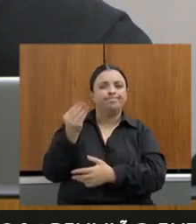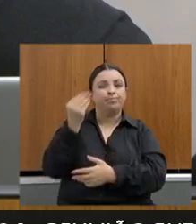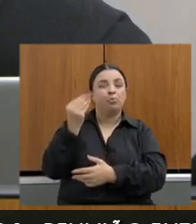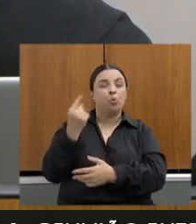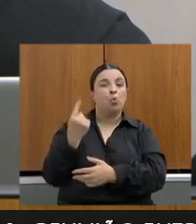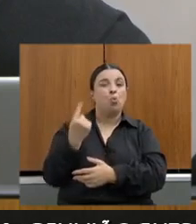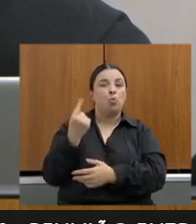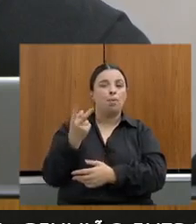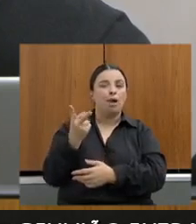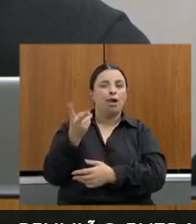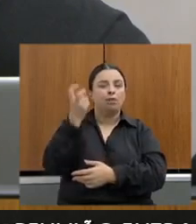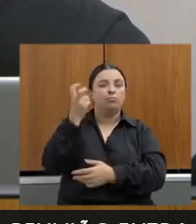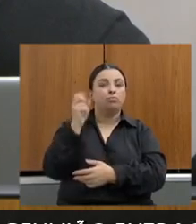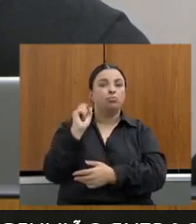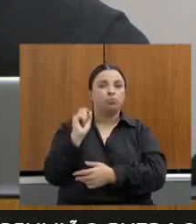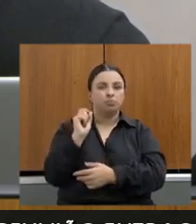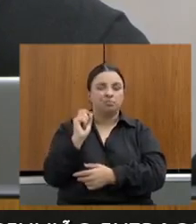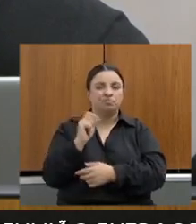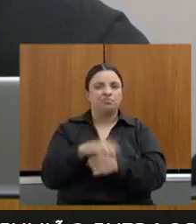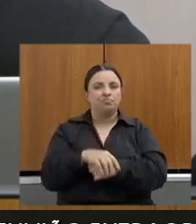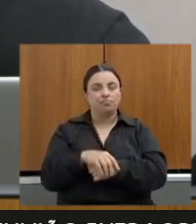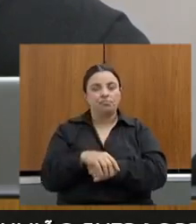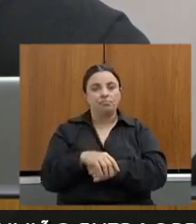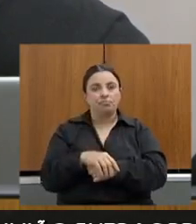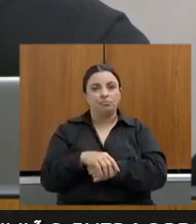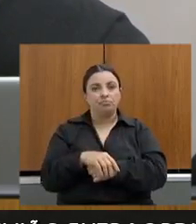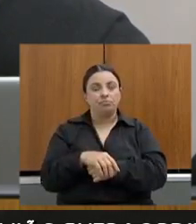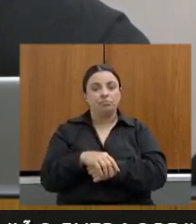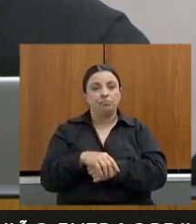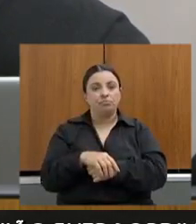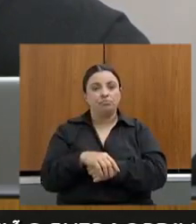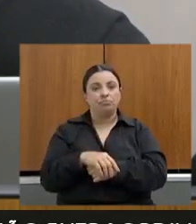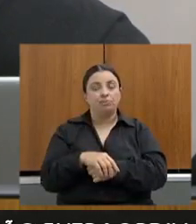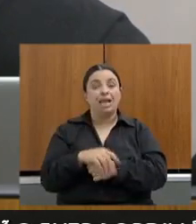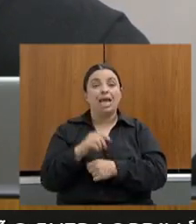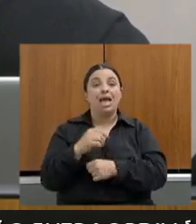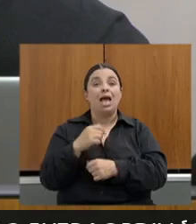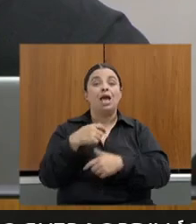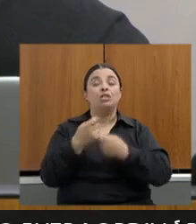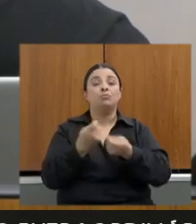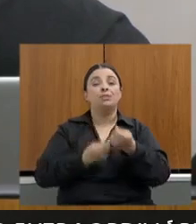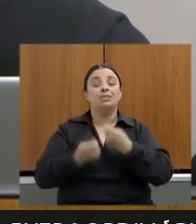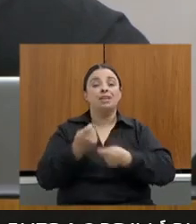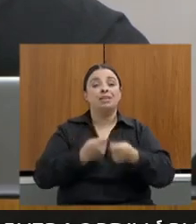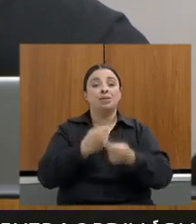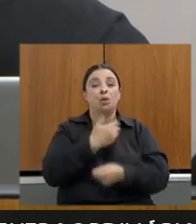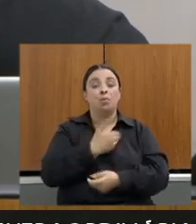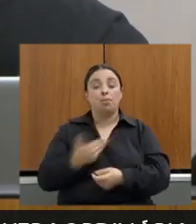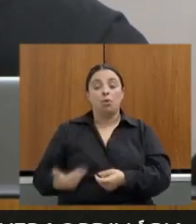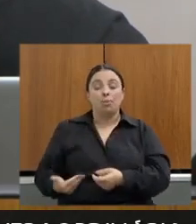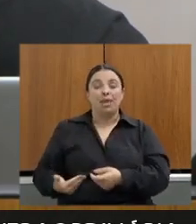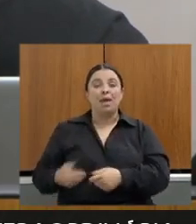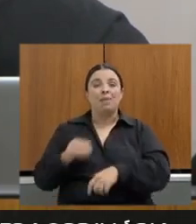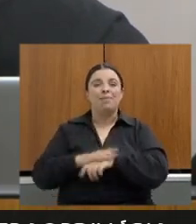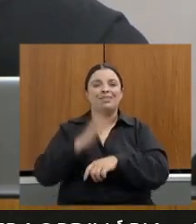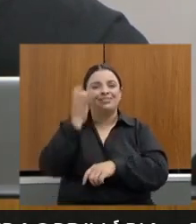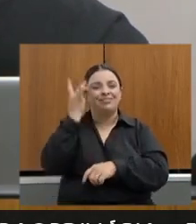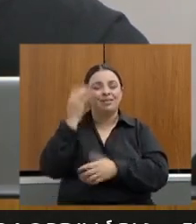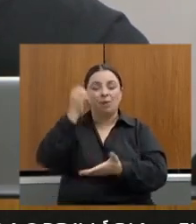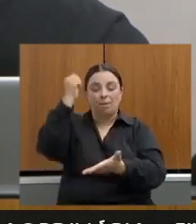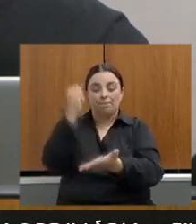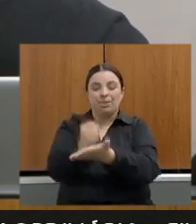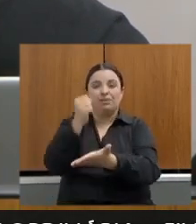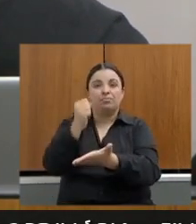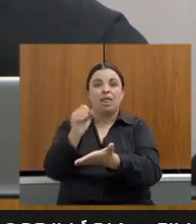percepção ao longo do tempo eu percebi que é muito mais fácil para administração para pegar e não batendo o documento